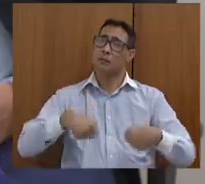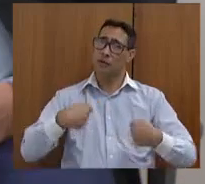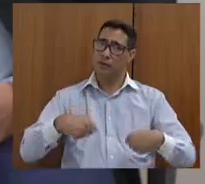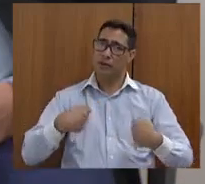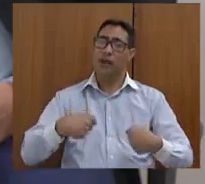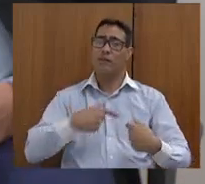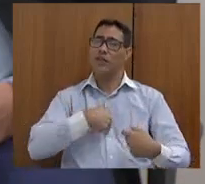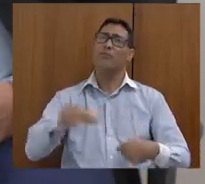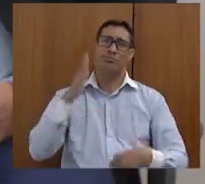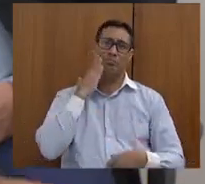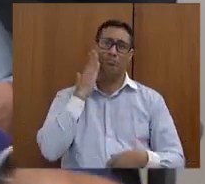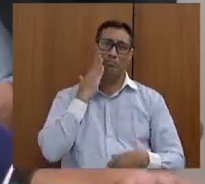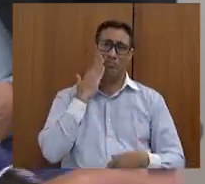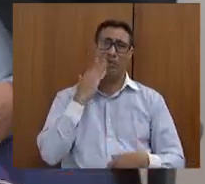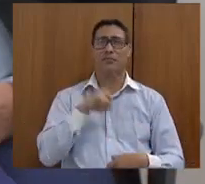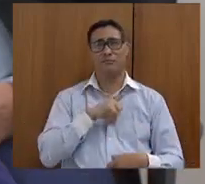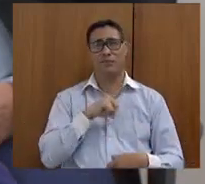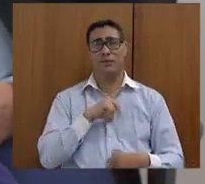sabia disso